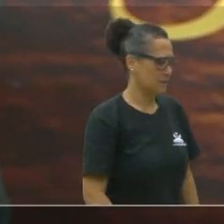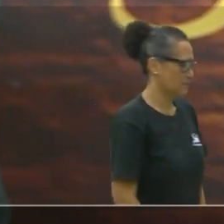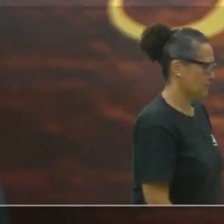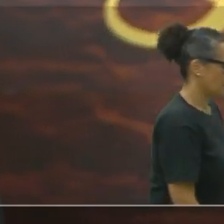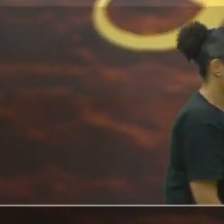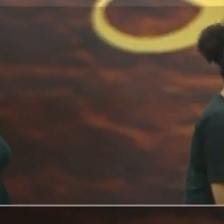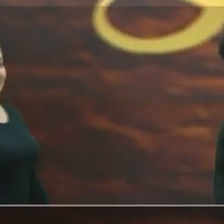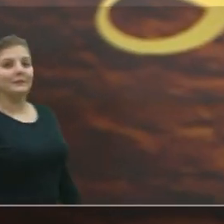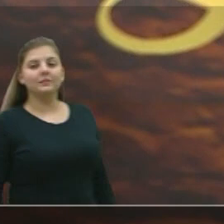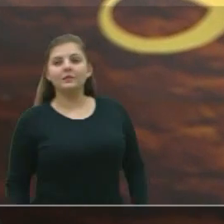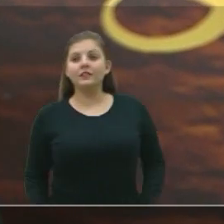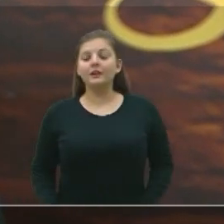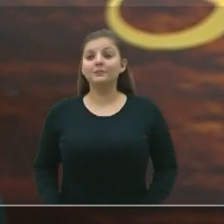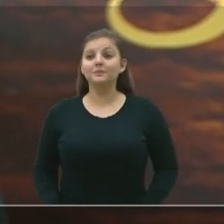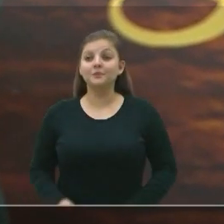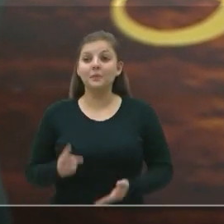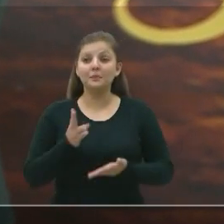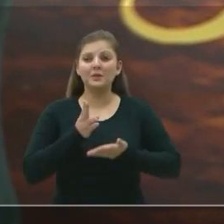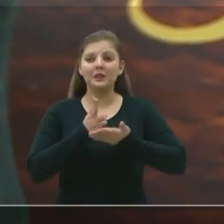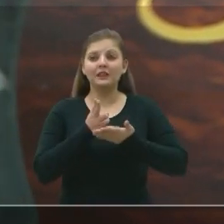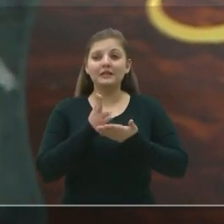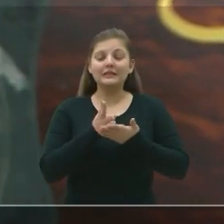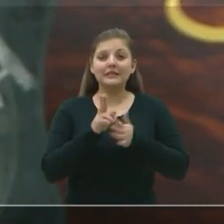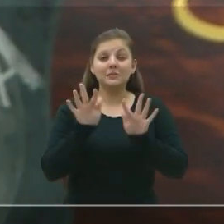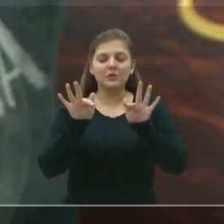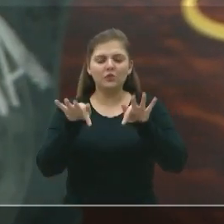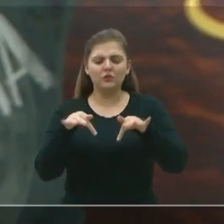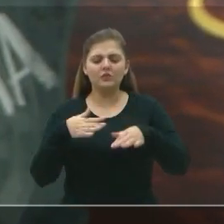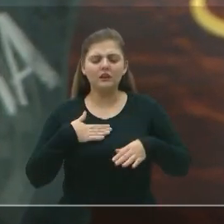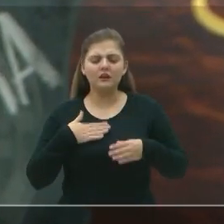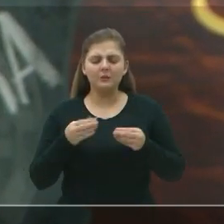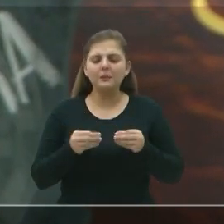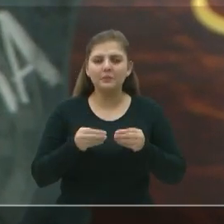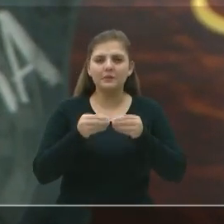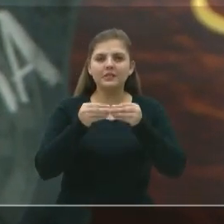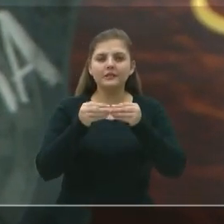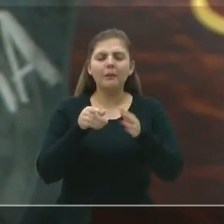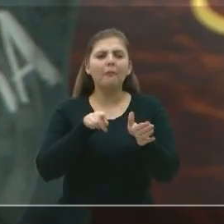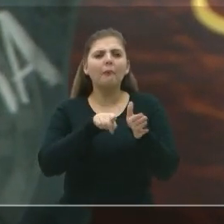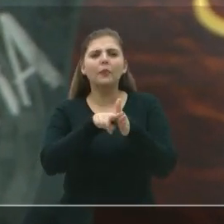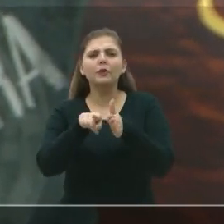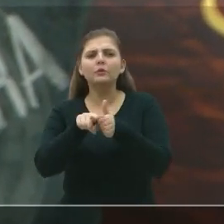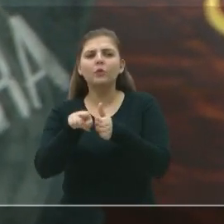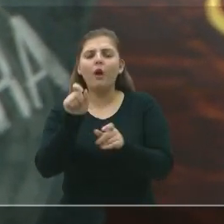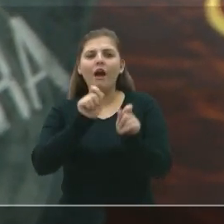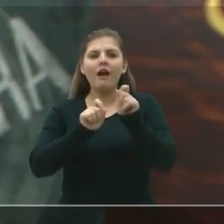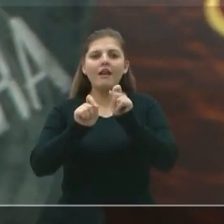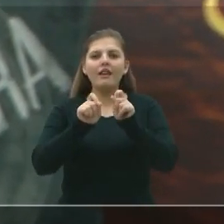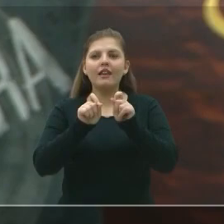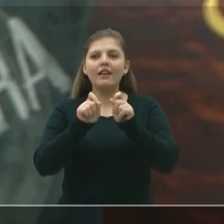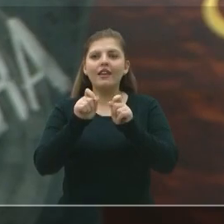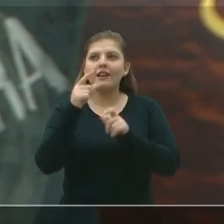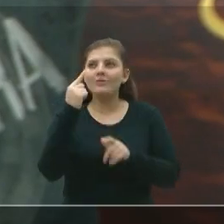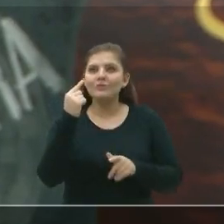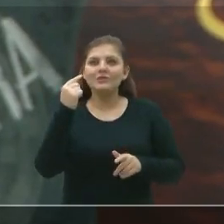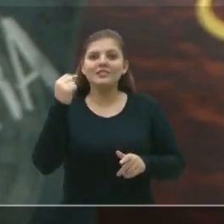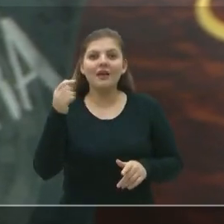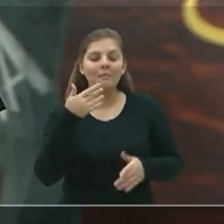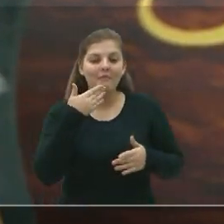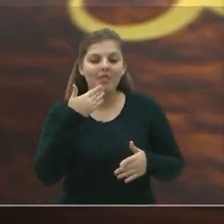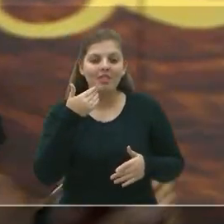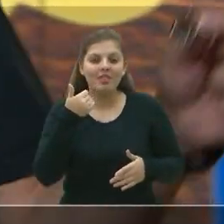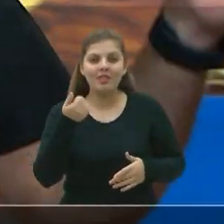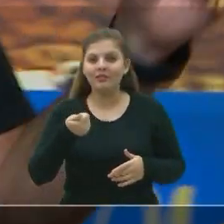Eu sempre termino as minhas celebrações lá em Taubaté perguntando para os meus: quem vai embora melhor do que chegou? Eu